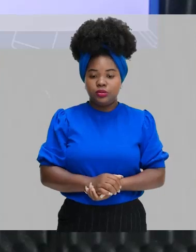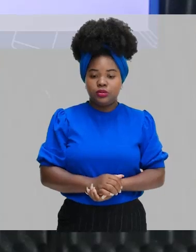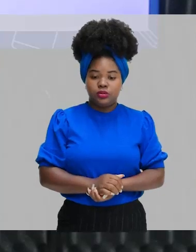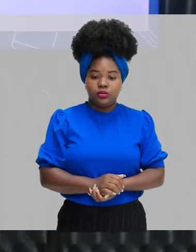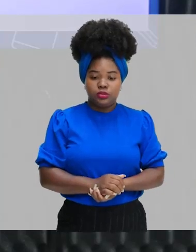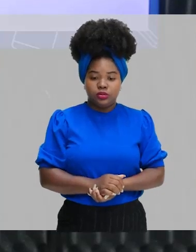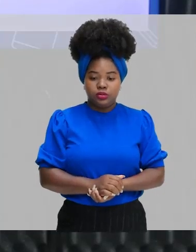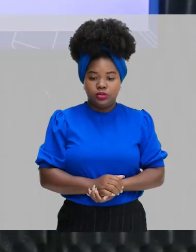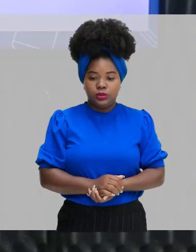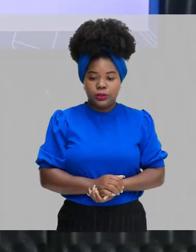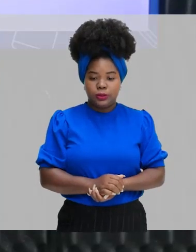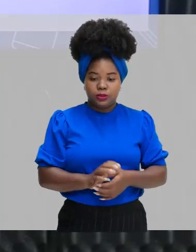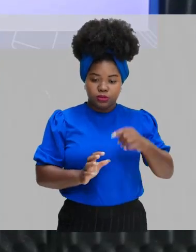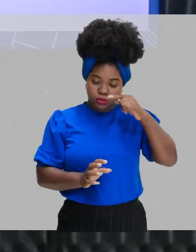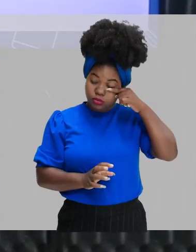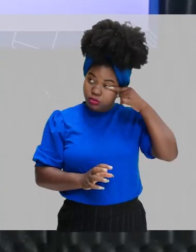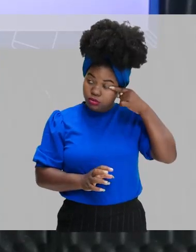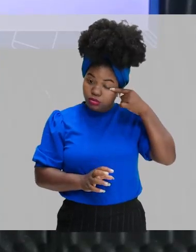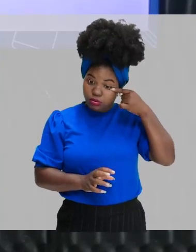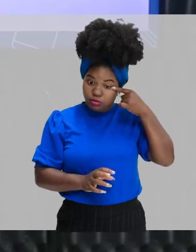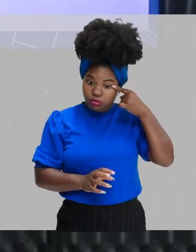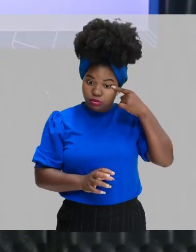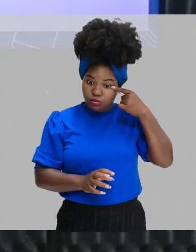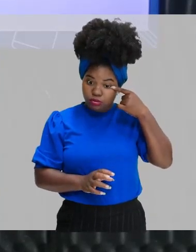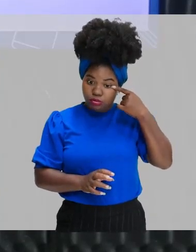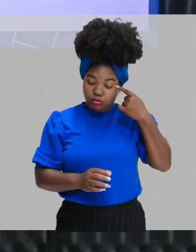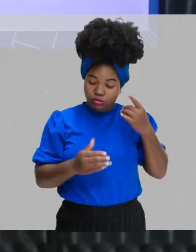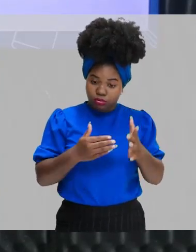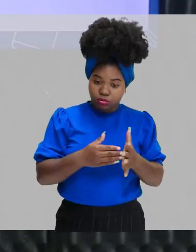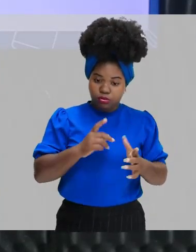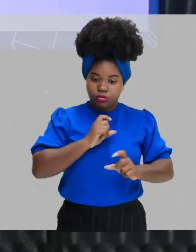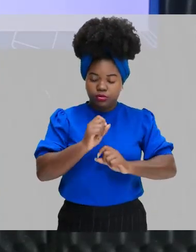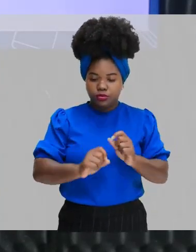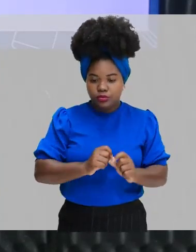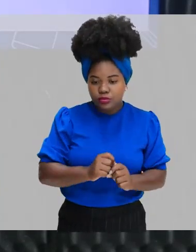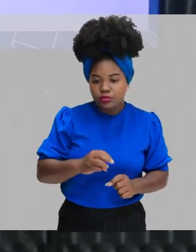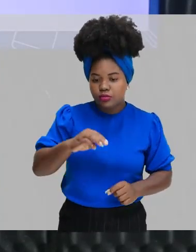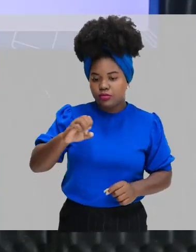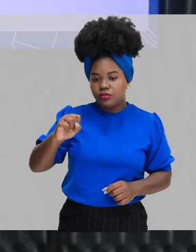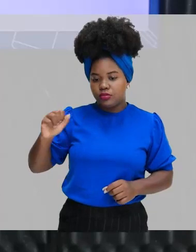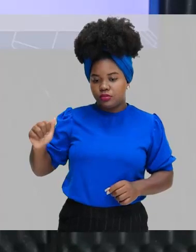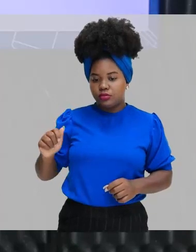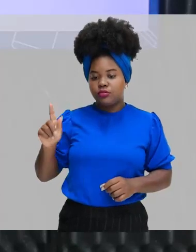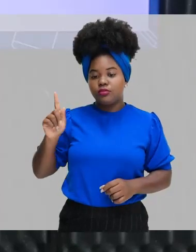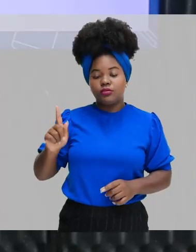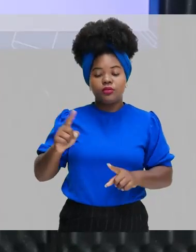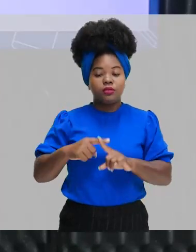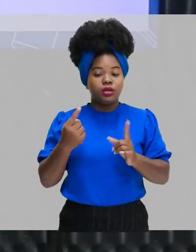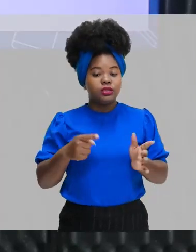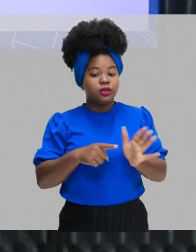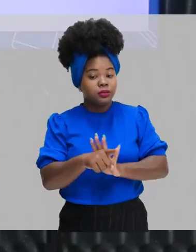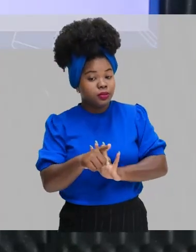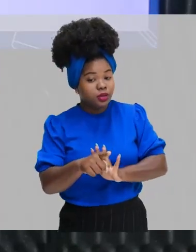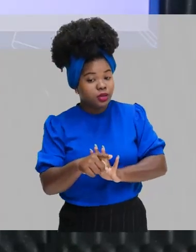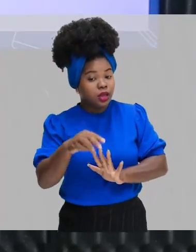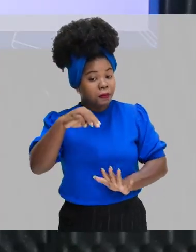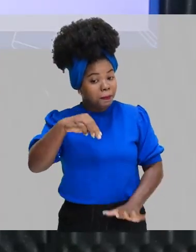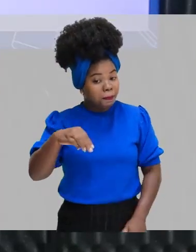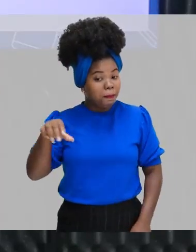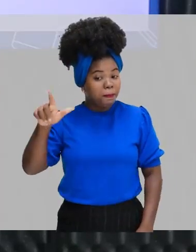0,0313 g certo então ao final Eu tenho essa massa em gramas mas a pergunta é em